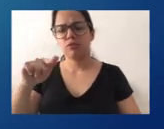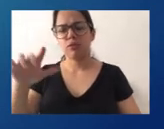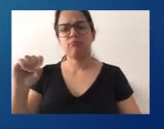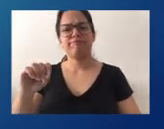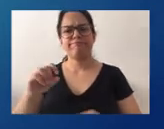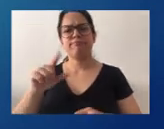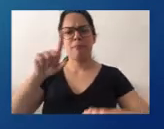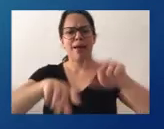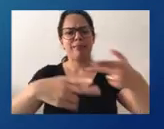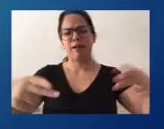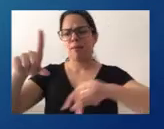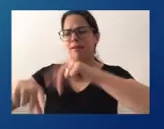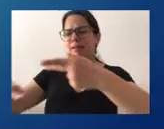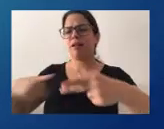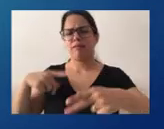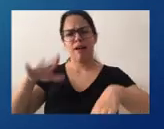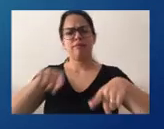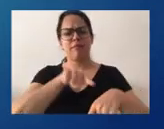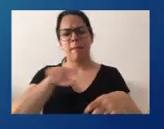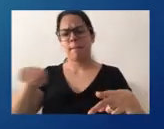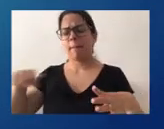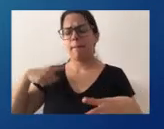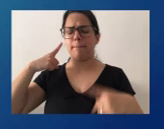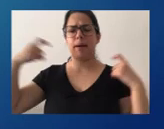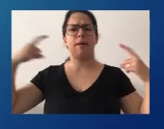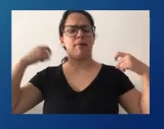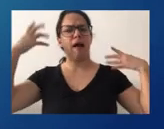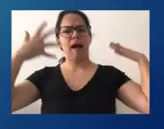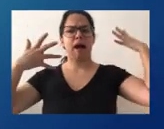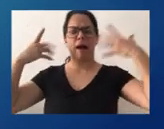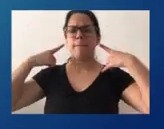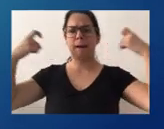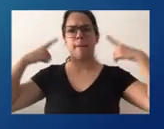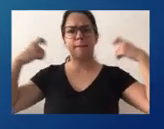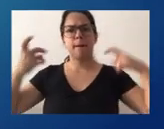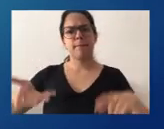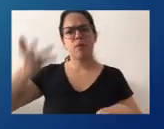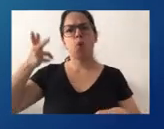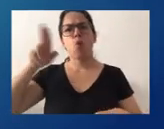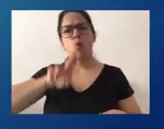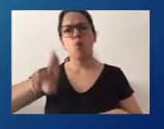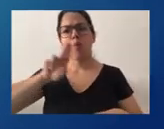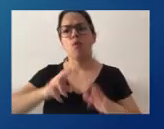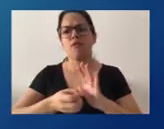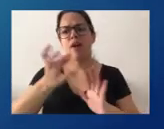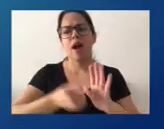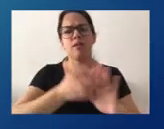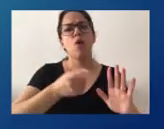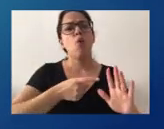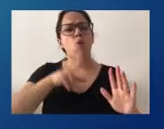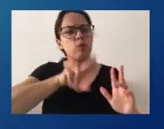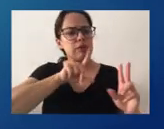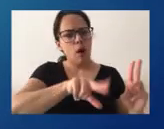ruídos, e por vezes, né, são utilizados simultaneamente e causam, né, um desconforto